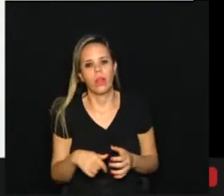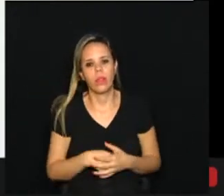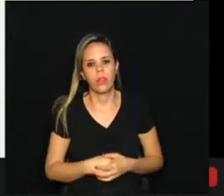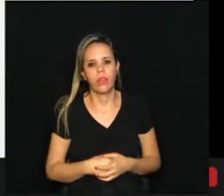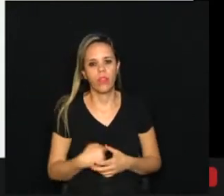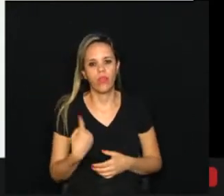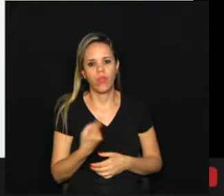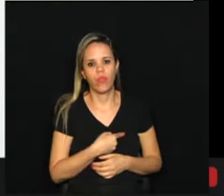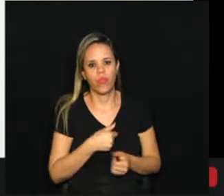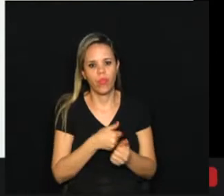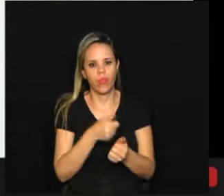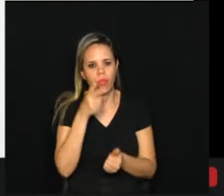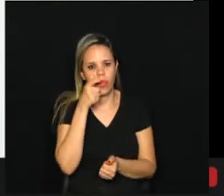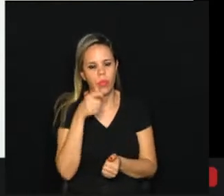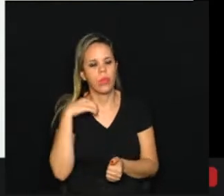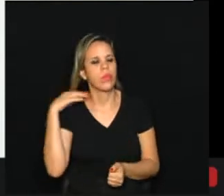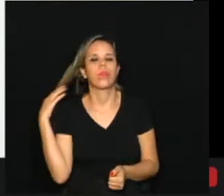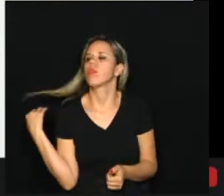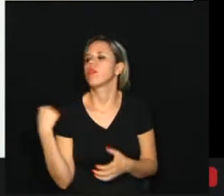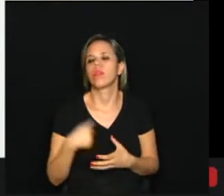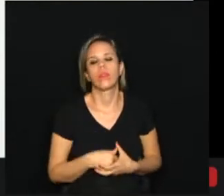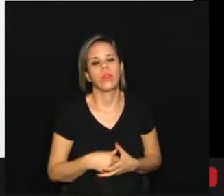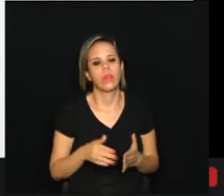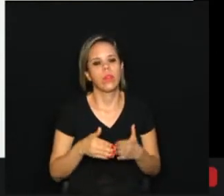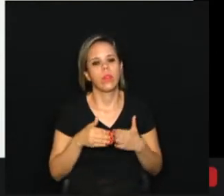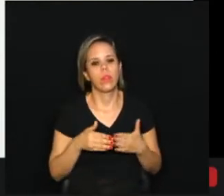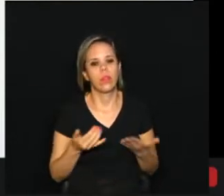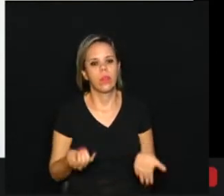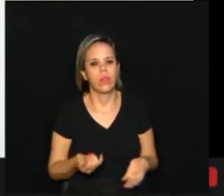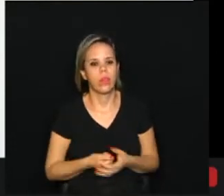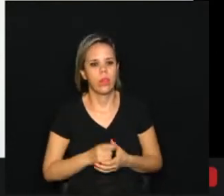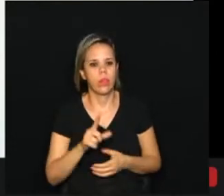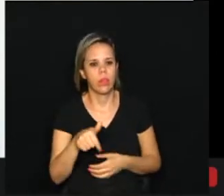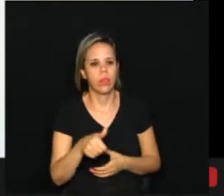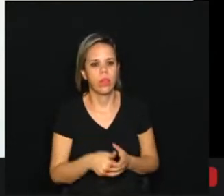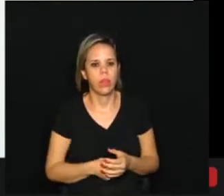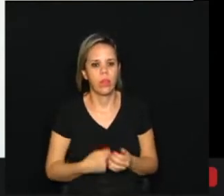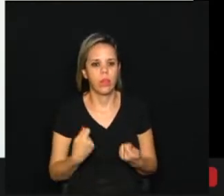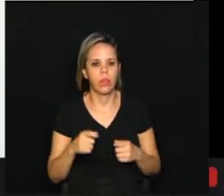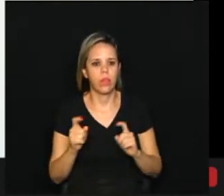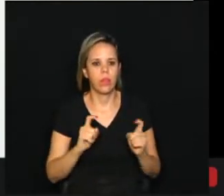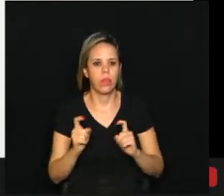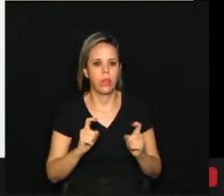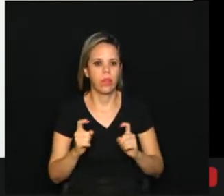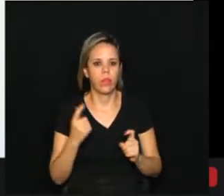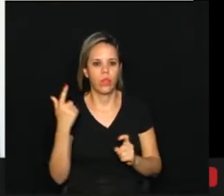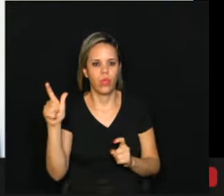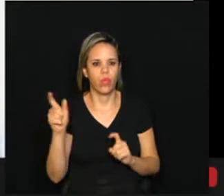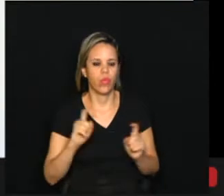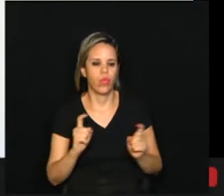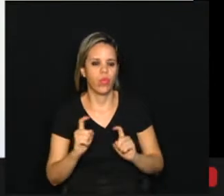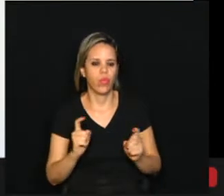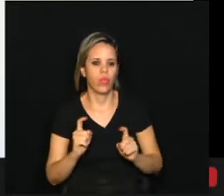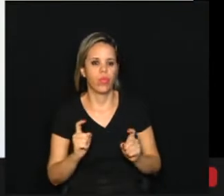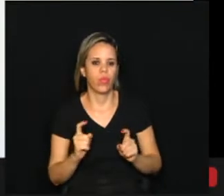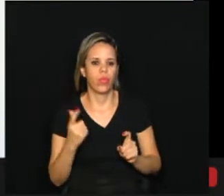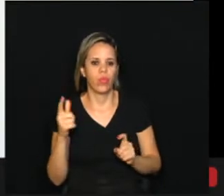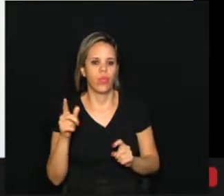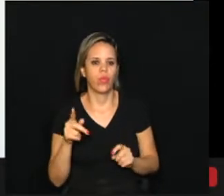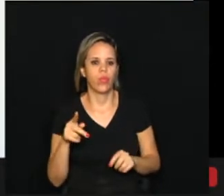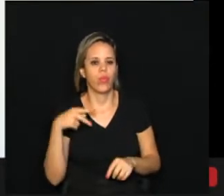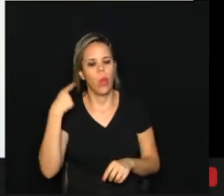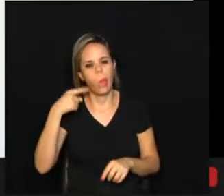nós estamos acompanhando. Eu peço licença que daqui a pouco eu tenho uma reunião, nós temos uma reunião com o promotor